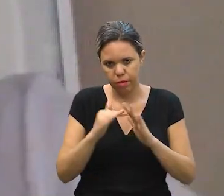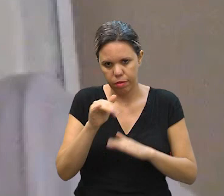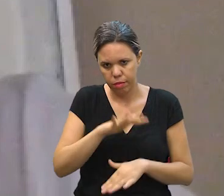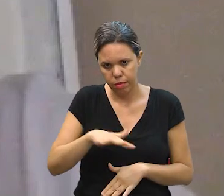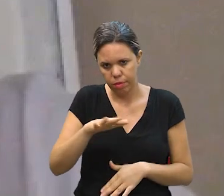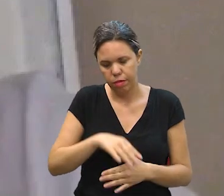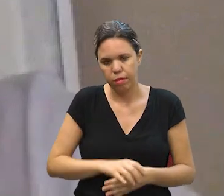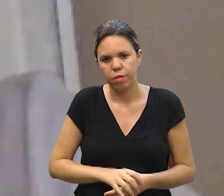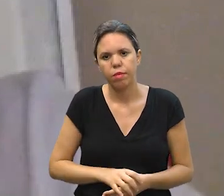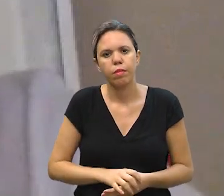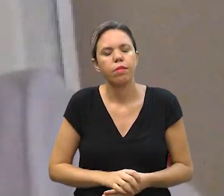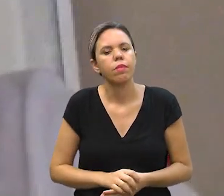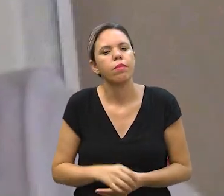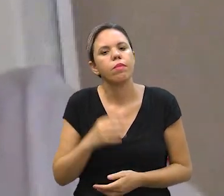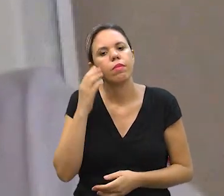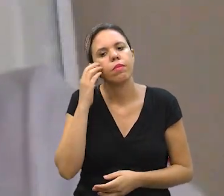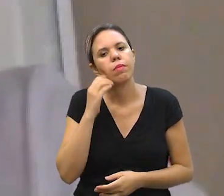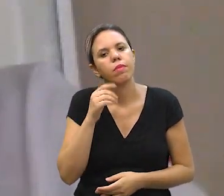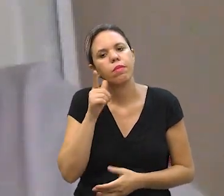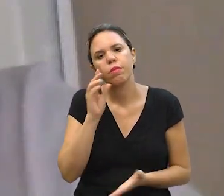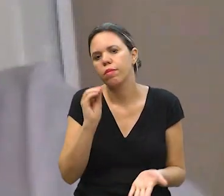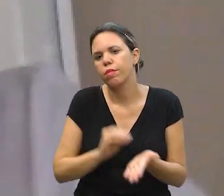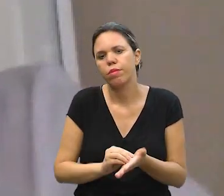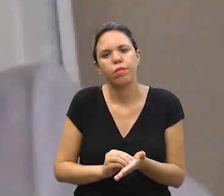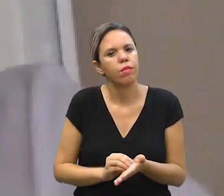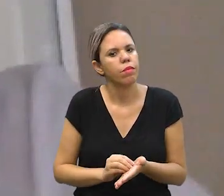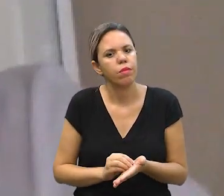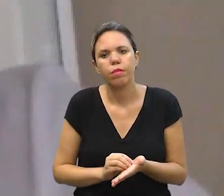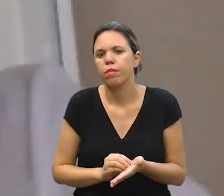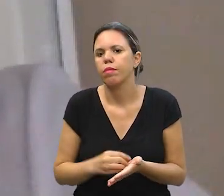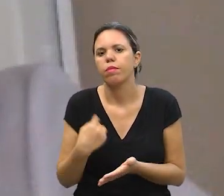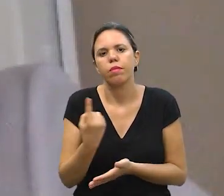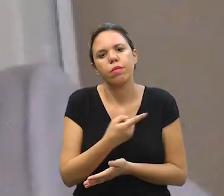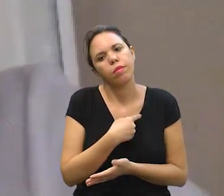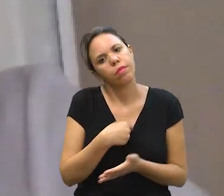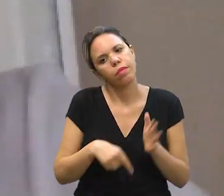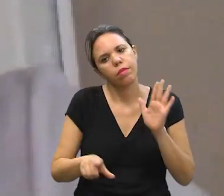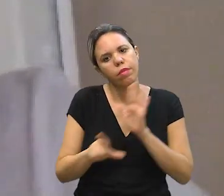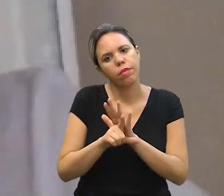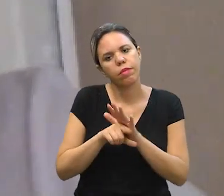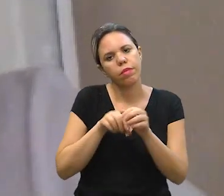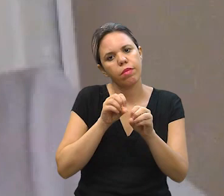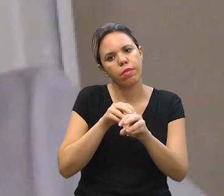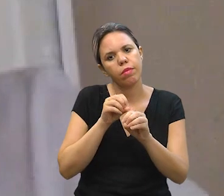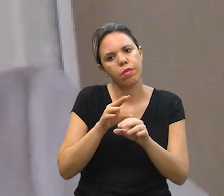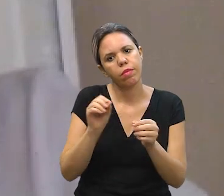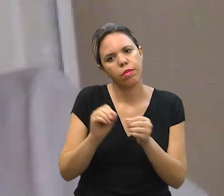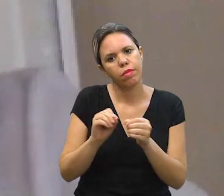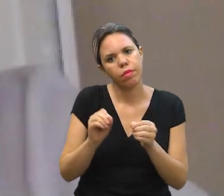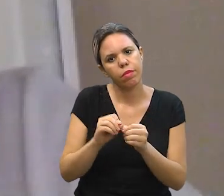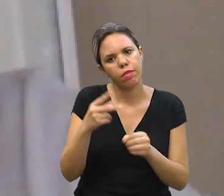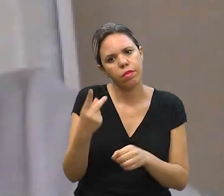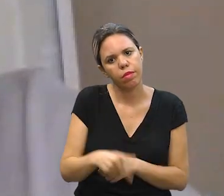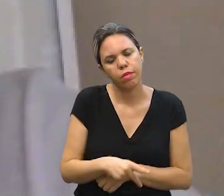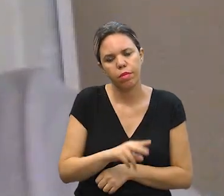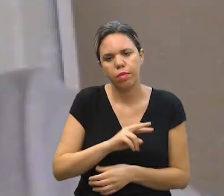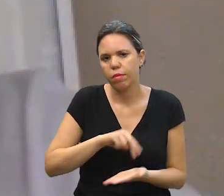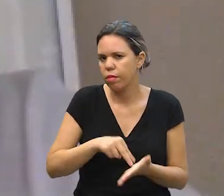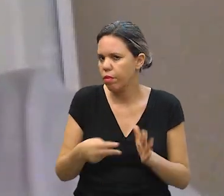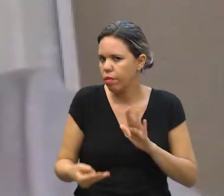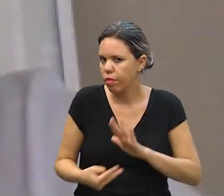Essas escolas não constam da nossa lei educacional. Fazê-las